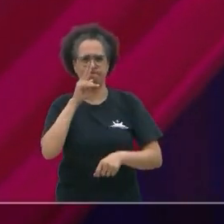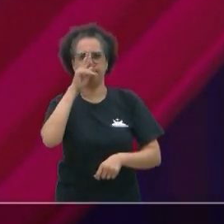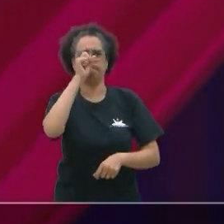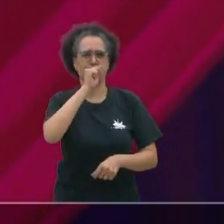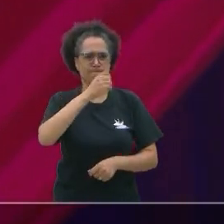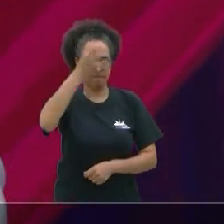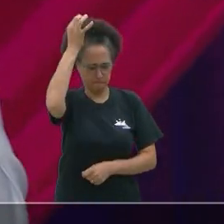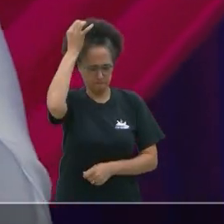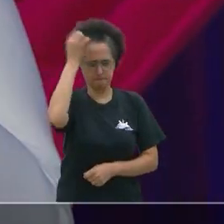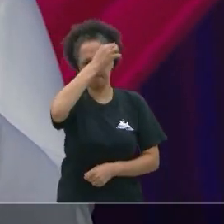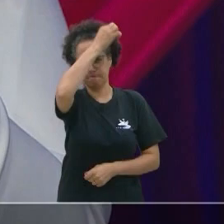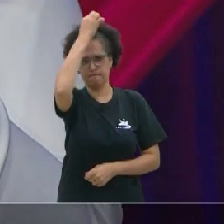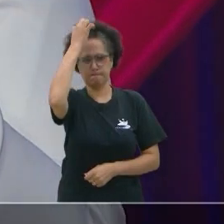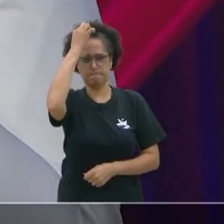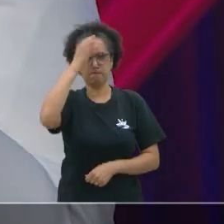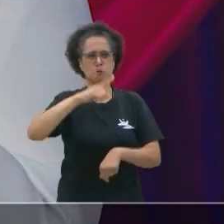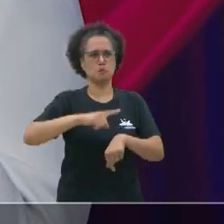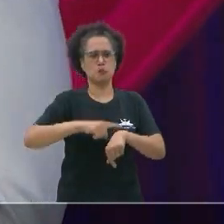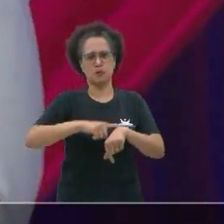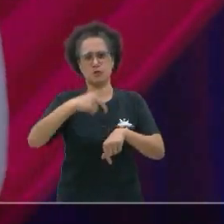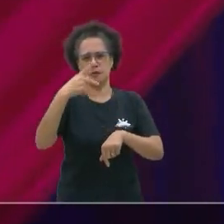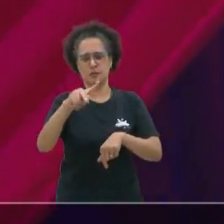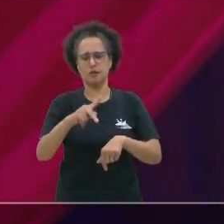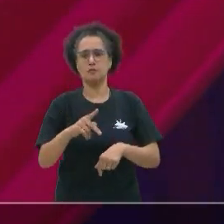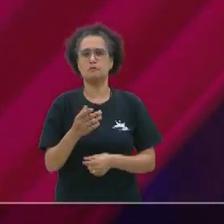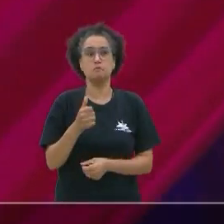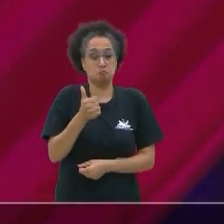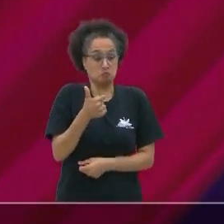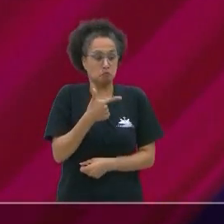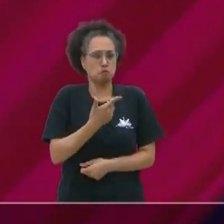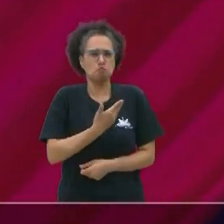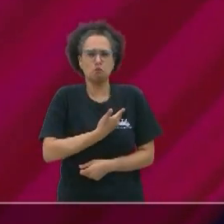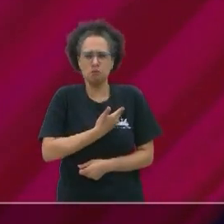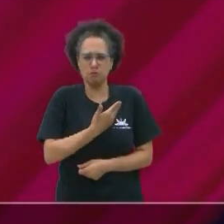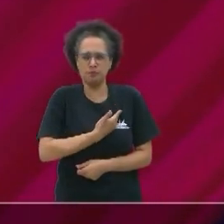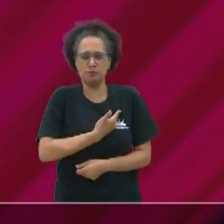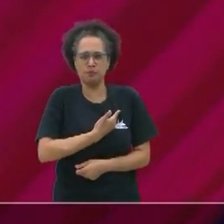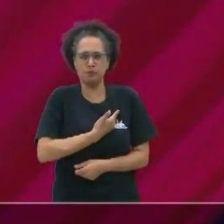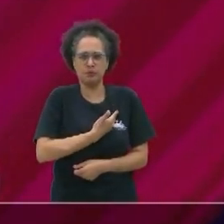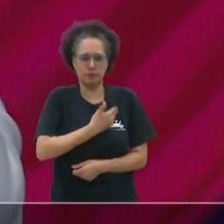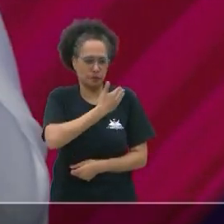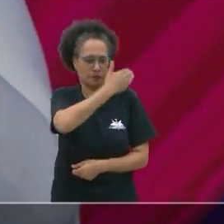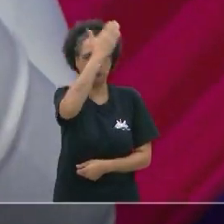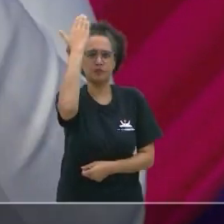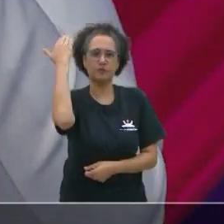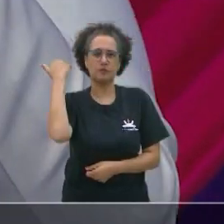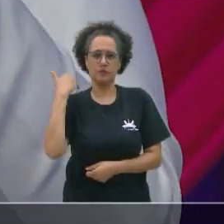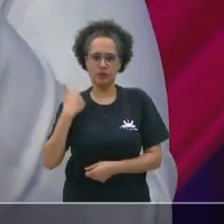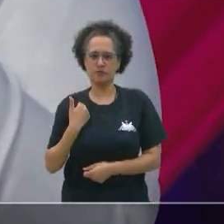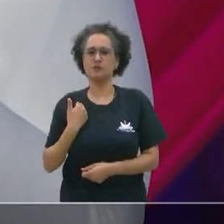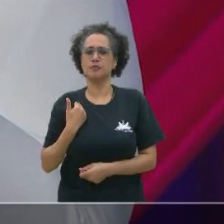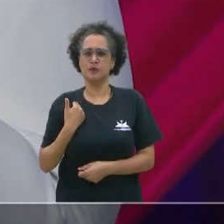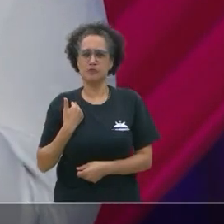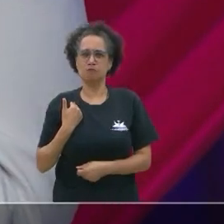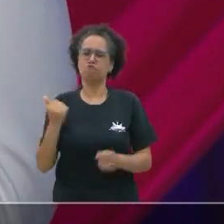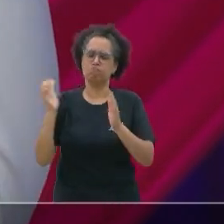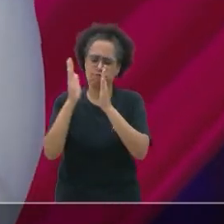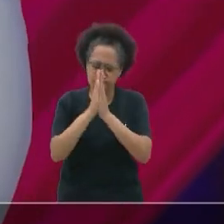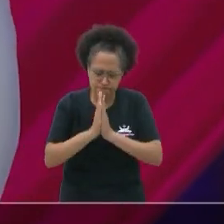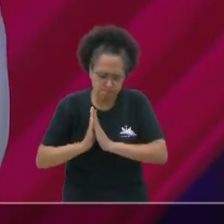voz. Naquele momento, os apóstolos, Maria, eles estavam